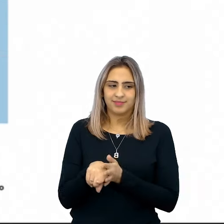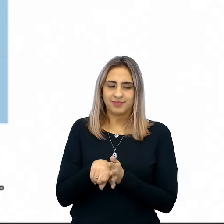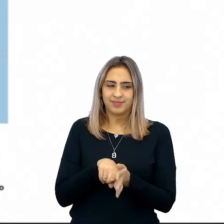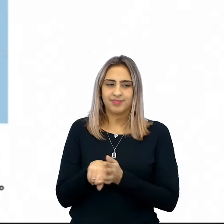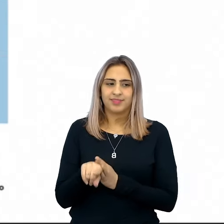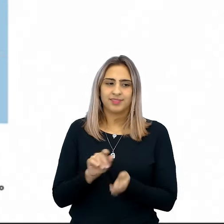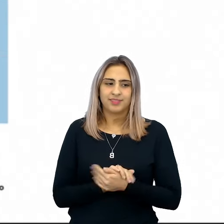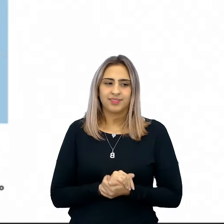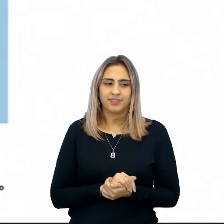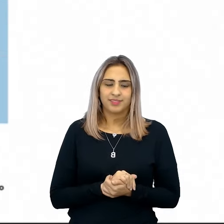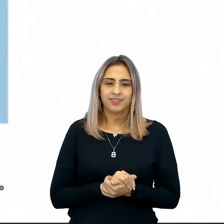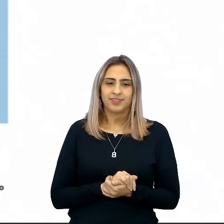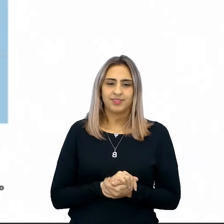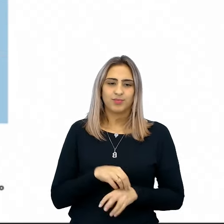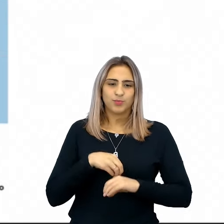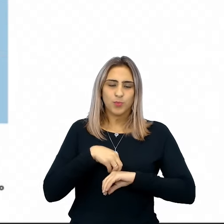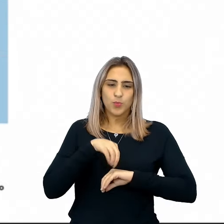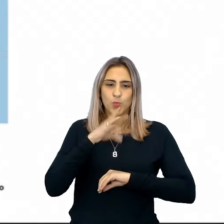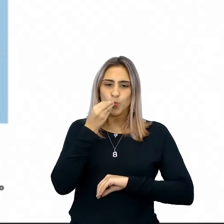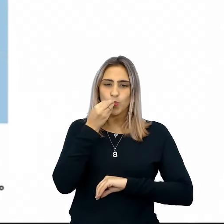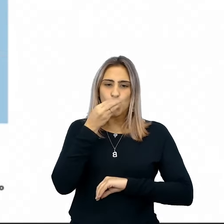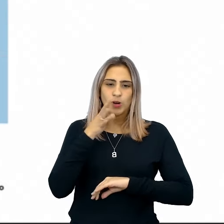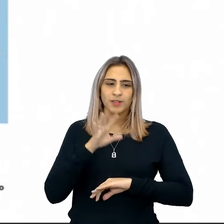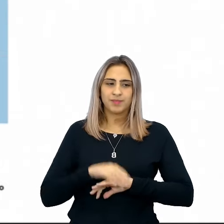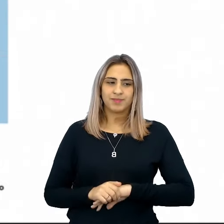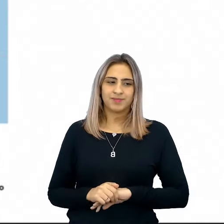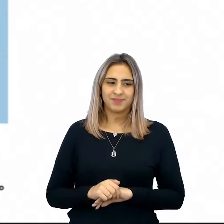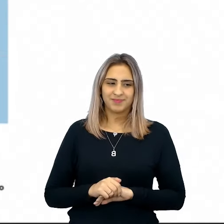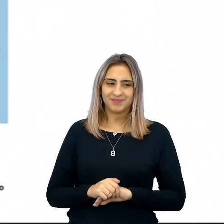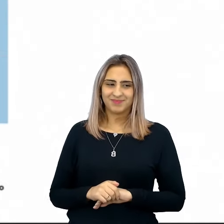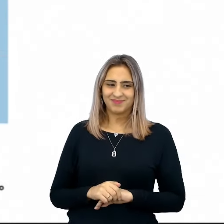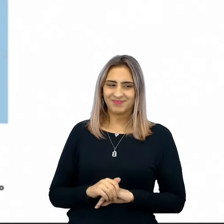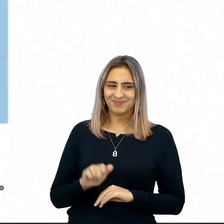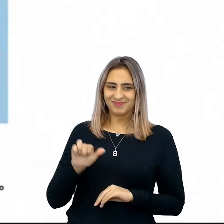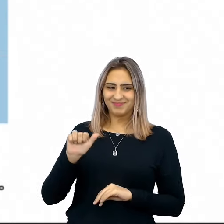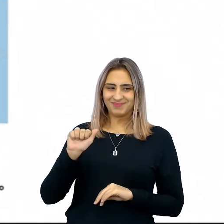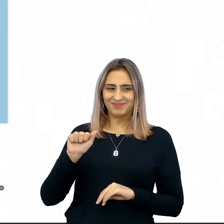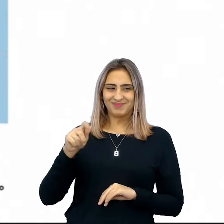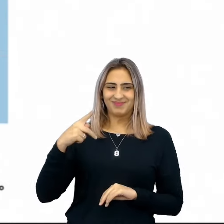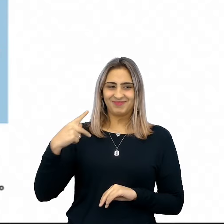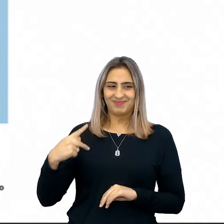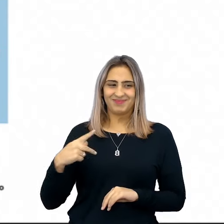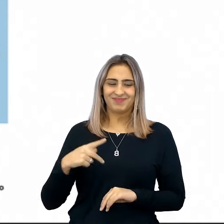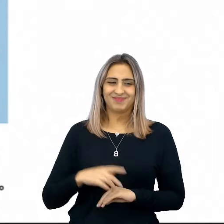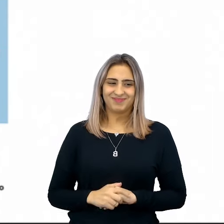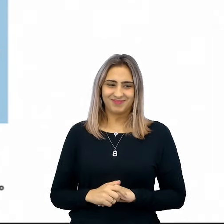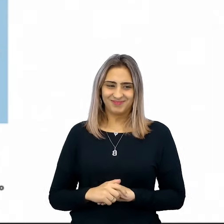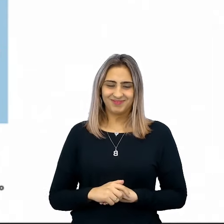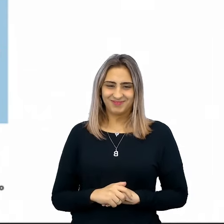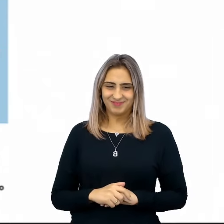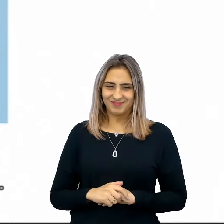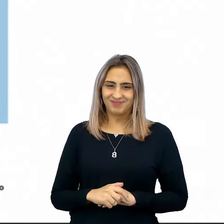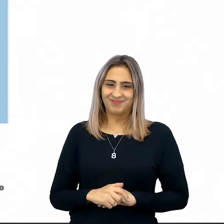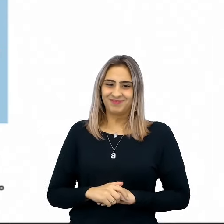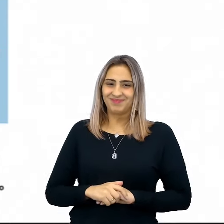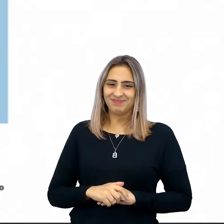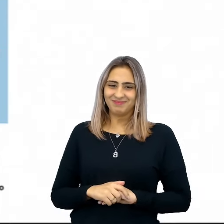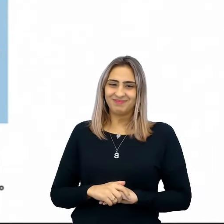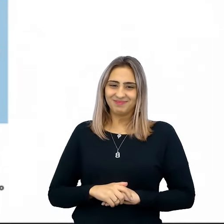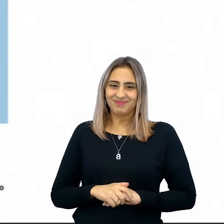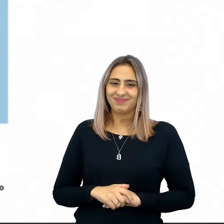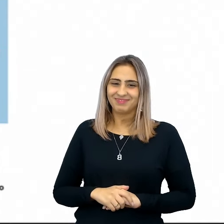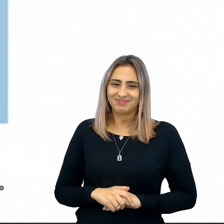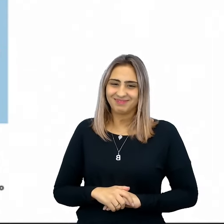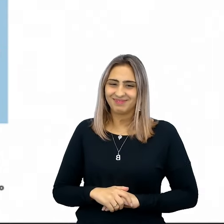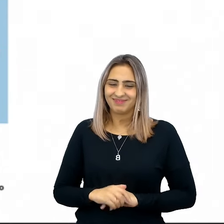sugestão, nosso encontro, né, de hoje, nós levantamos, a partir da AP, né, algumas habilidades que merecem ser revisitadas, né, e